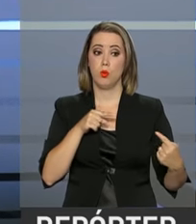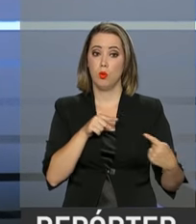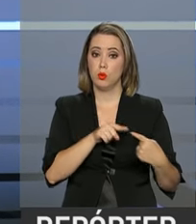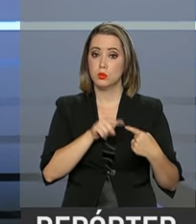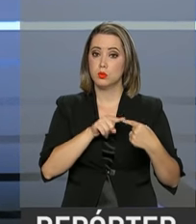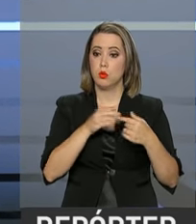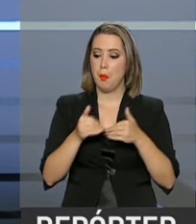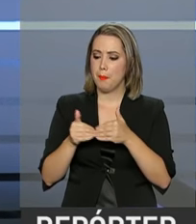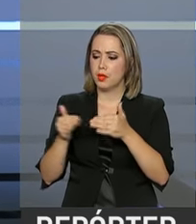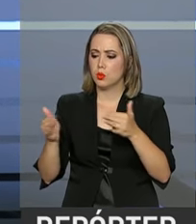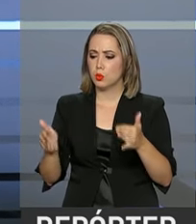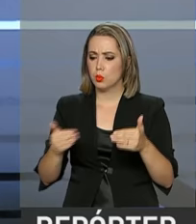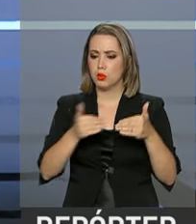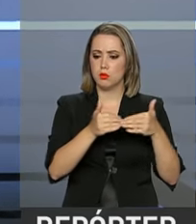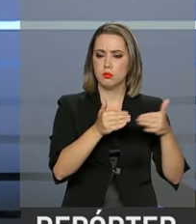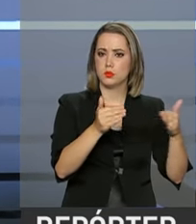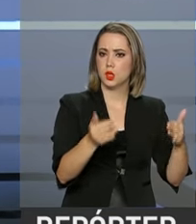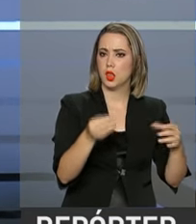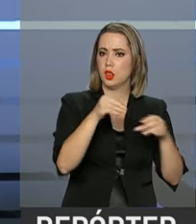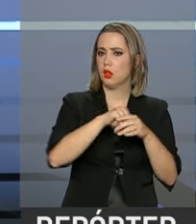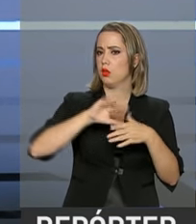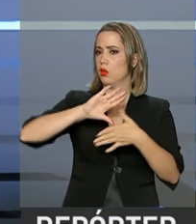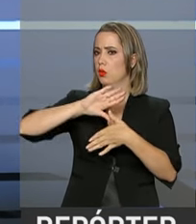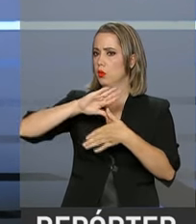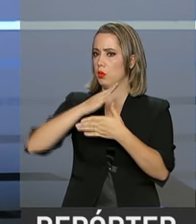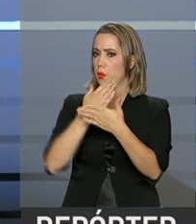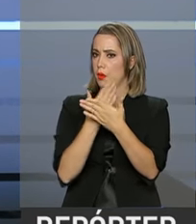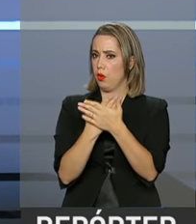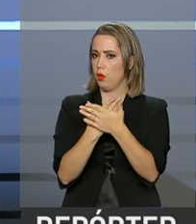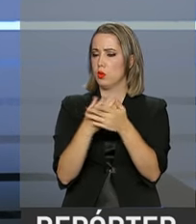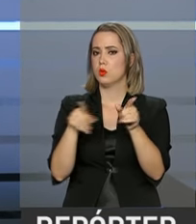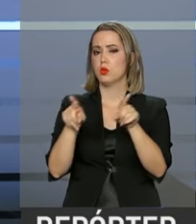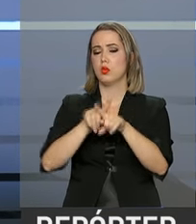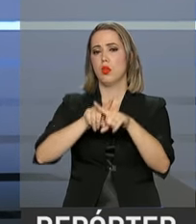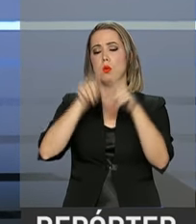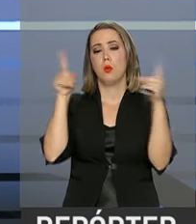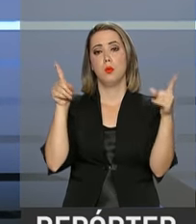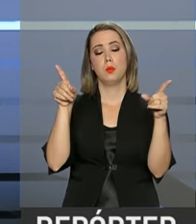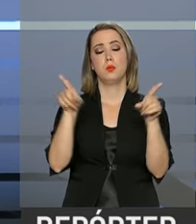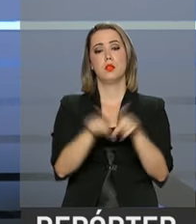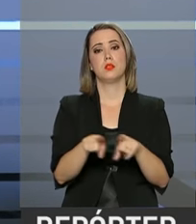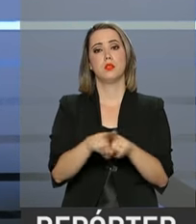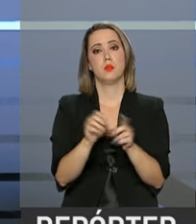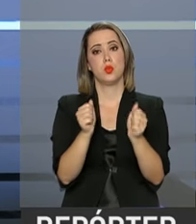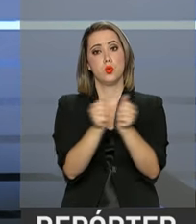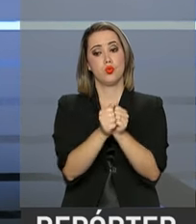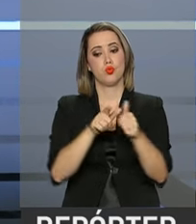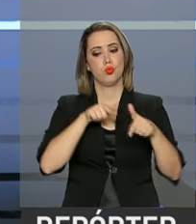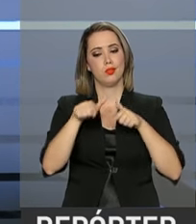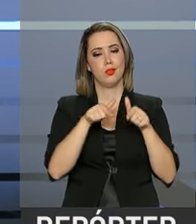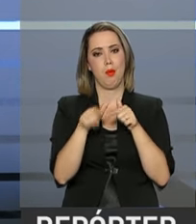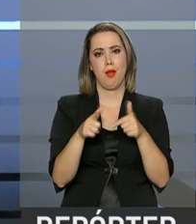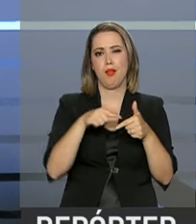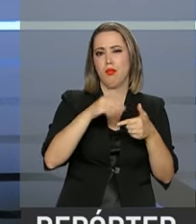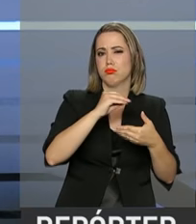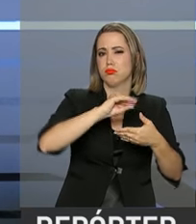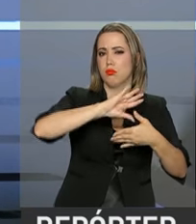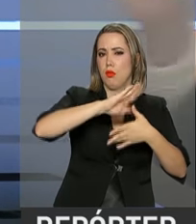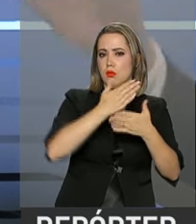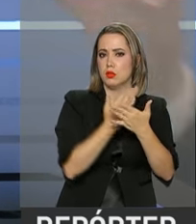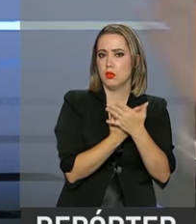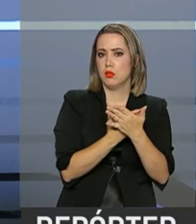de abertura, não só dentro do Mercosul, mas trabalhando junto com o Mercosul para favorecer